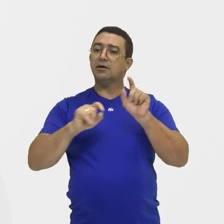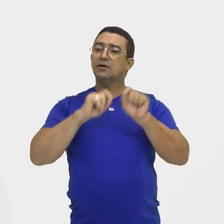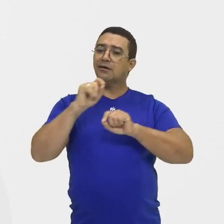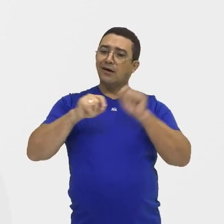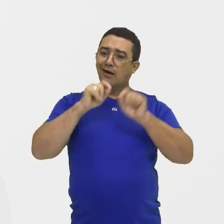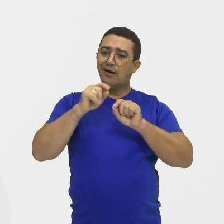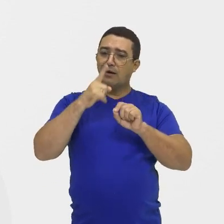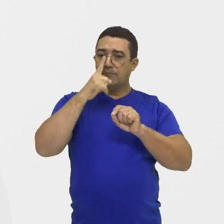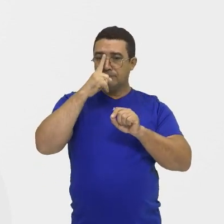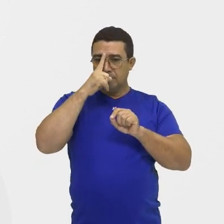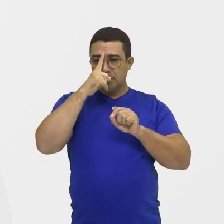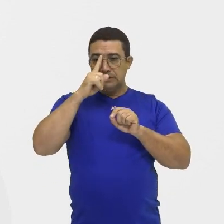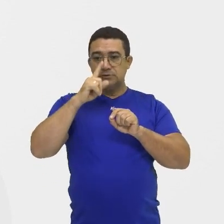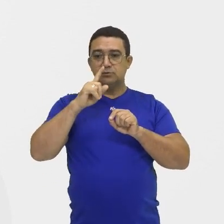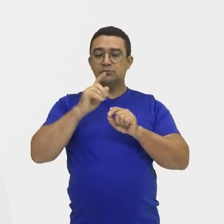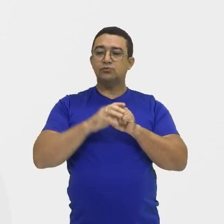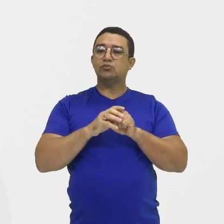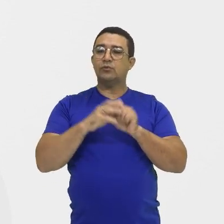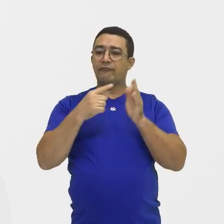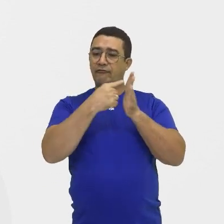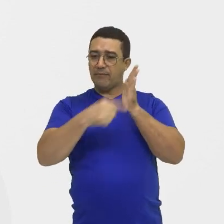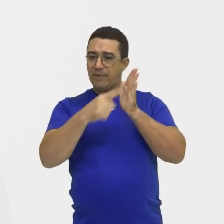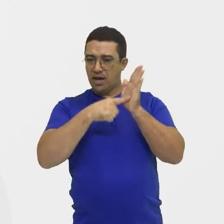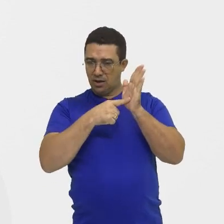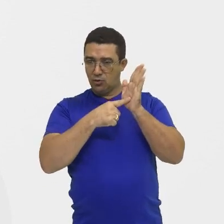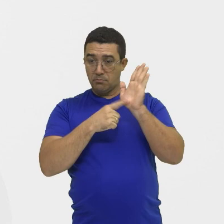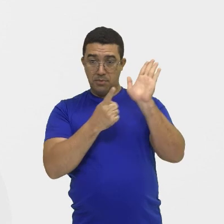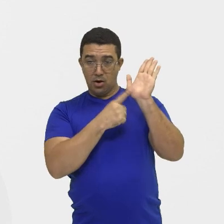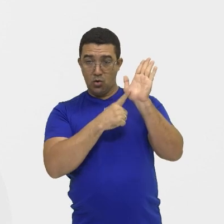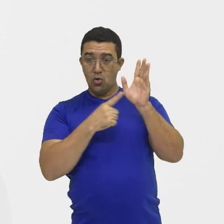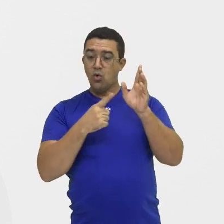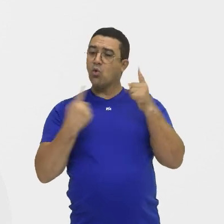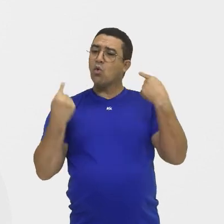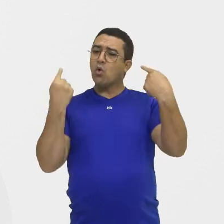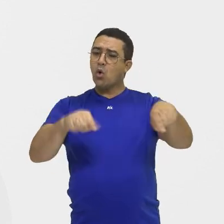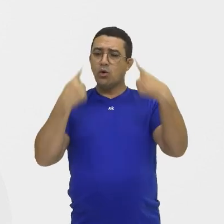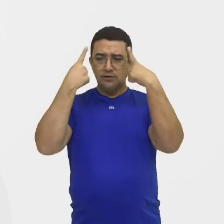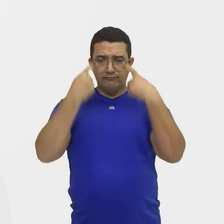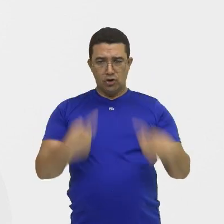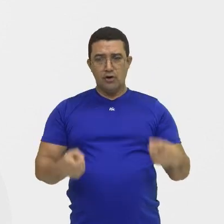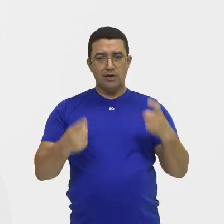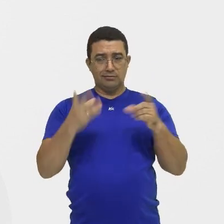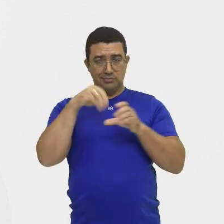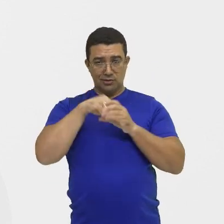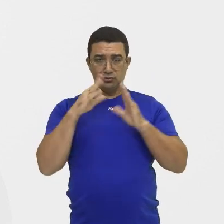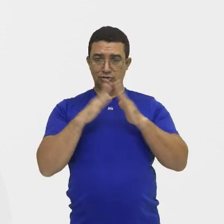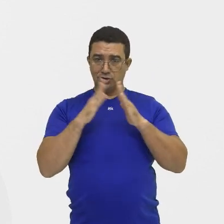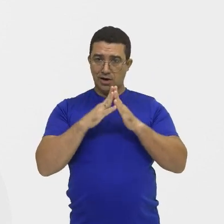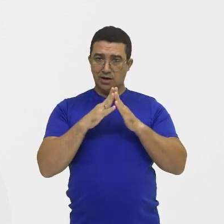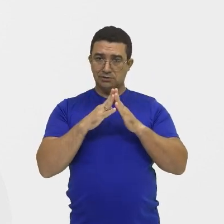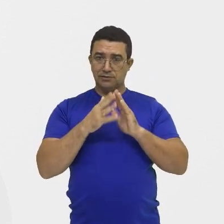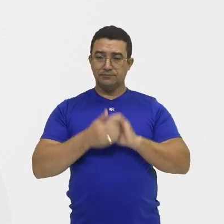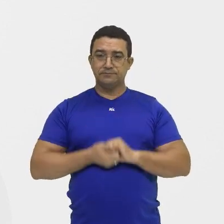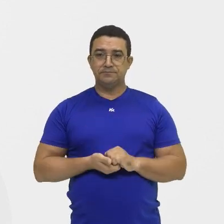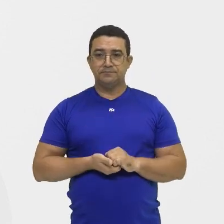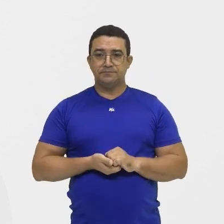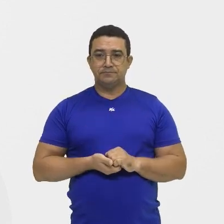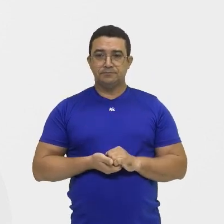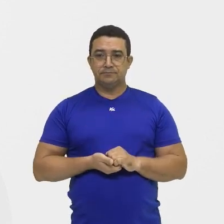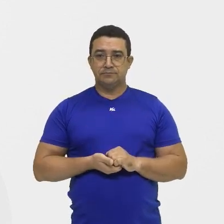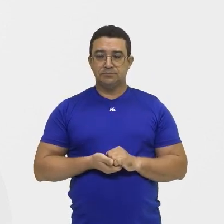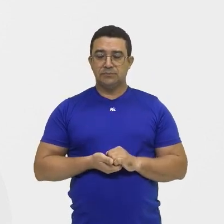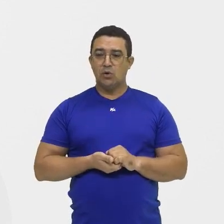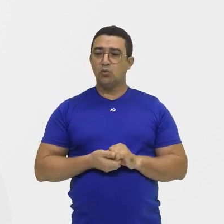cooperação Sinal Vermelho contra a violência, né, doméstica, como uma das medidas de combate à violência contra a mulher. Então, essa